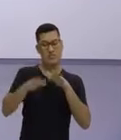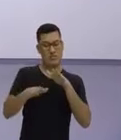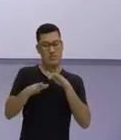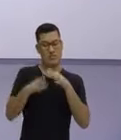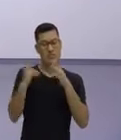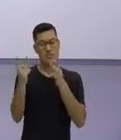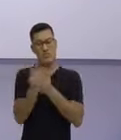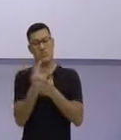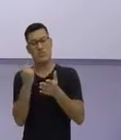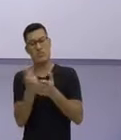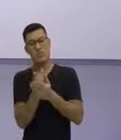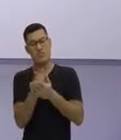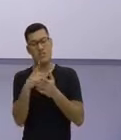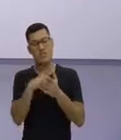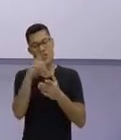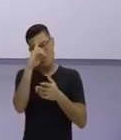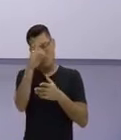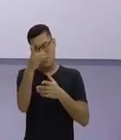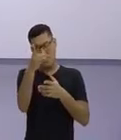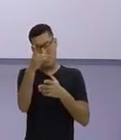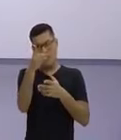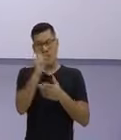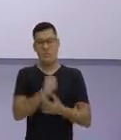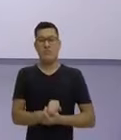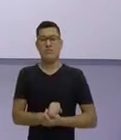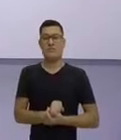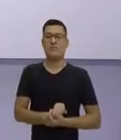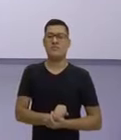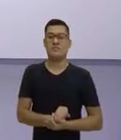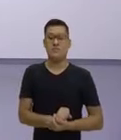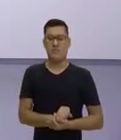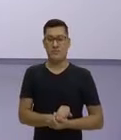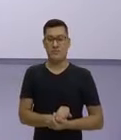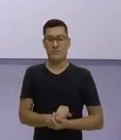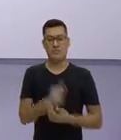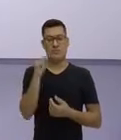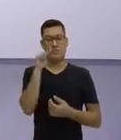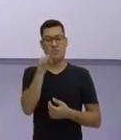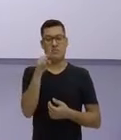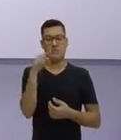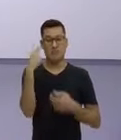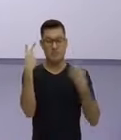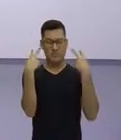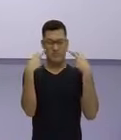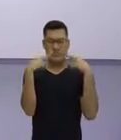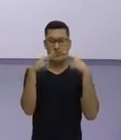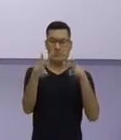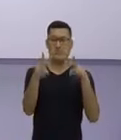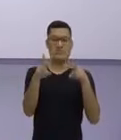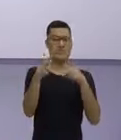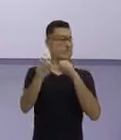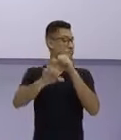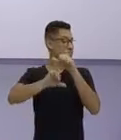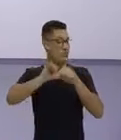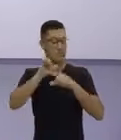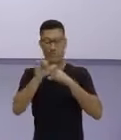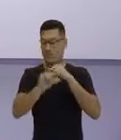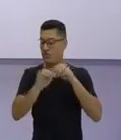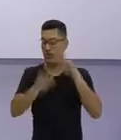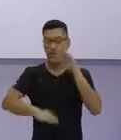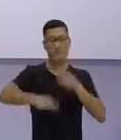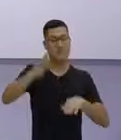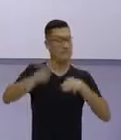né, tu vai ter essa ideia de função, no caso, afim. Então, sim, se você enxergar lá, tem essa parte que não vai mudar, que não depende